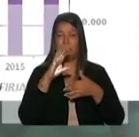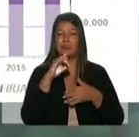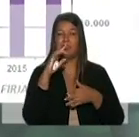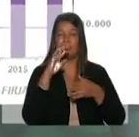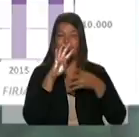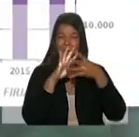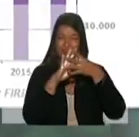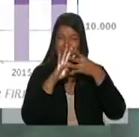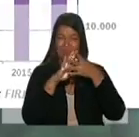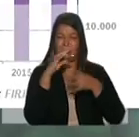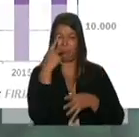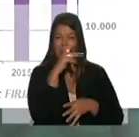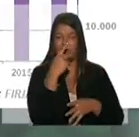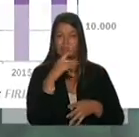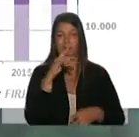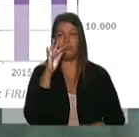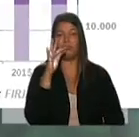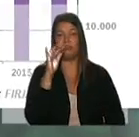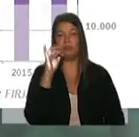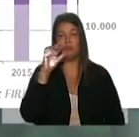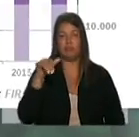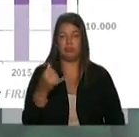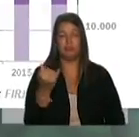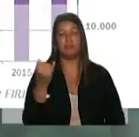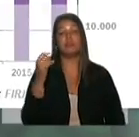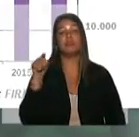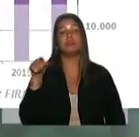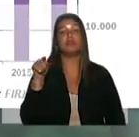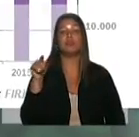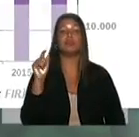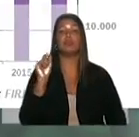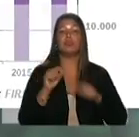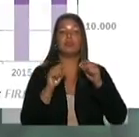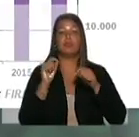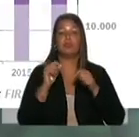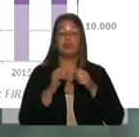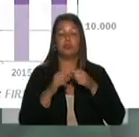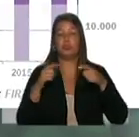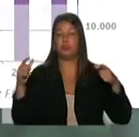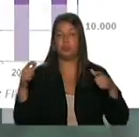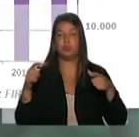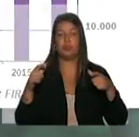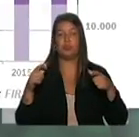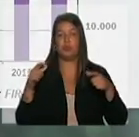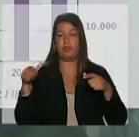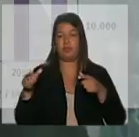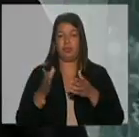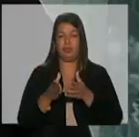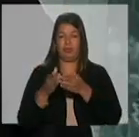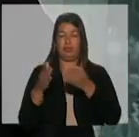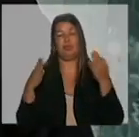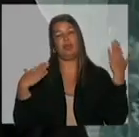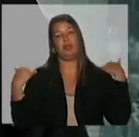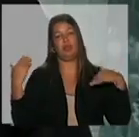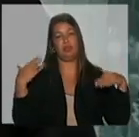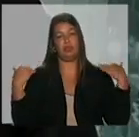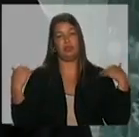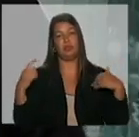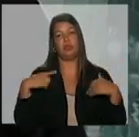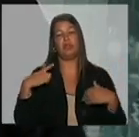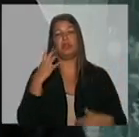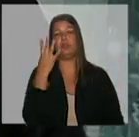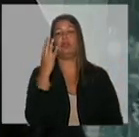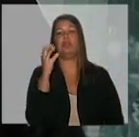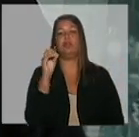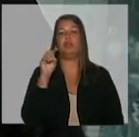lá em 2014 mais de 80 mil postos de trabalho na indústria naval, tem hoje, né, algo em torno de